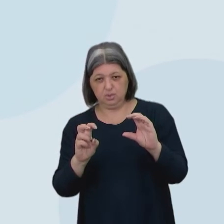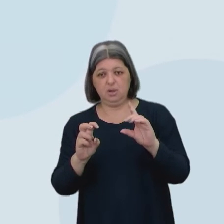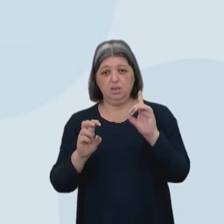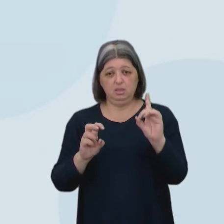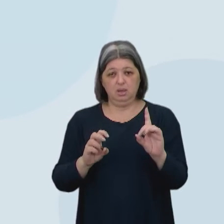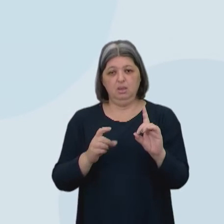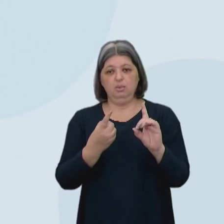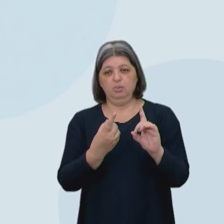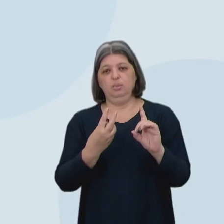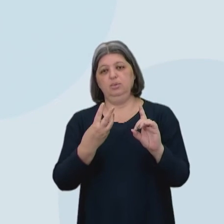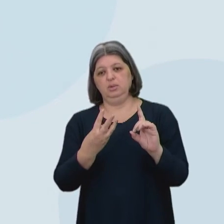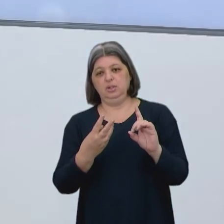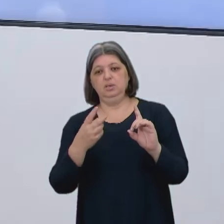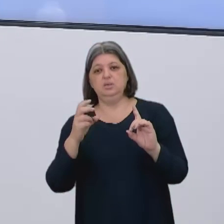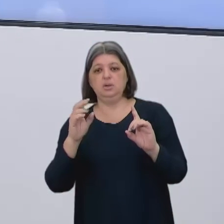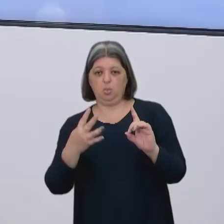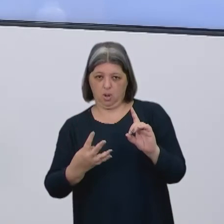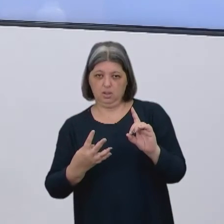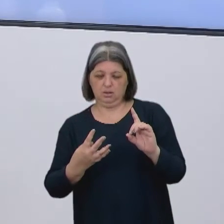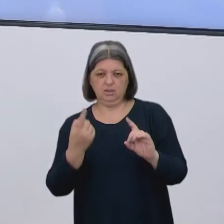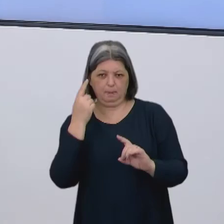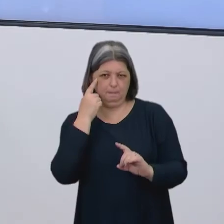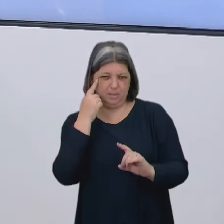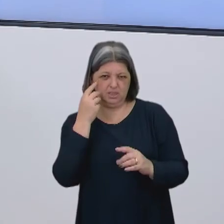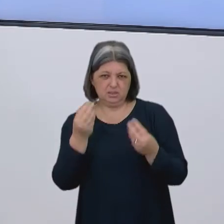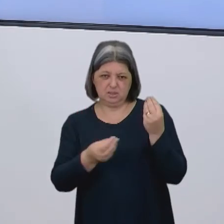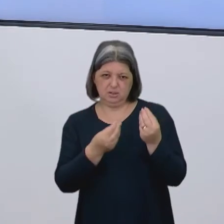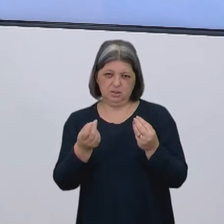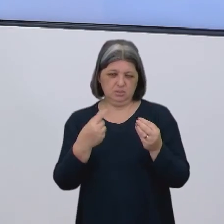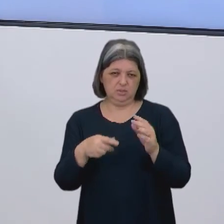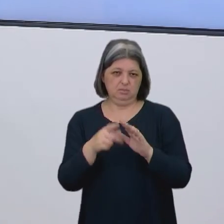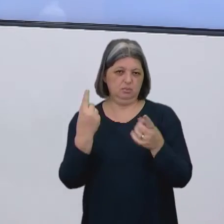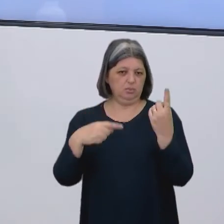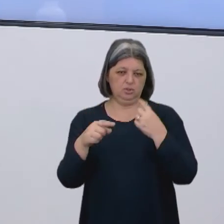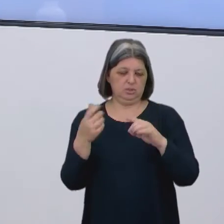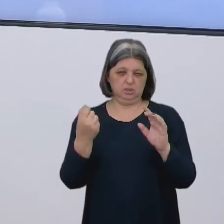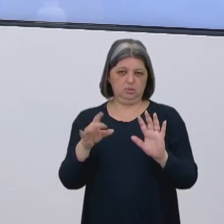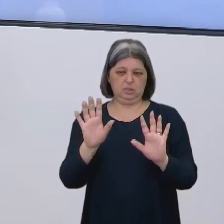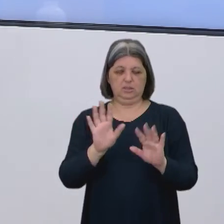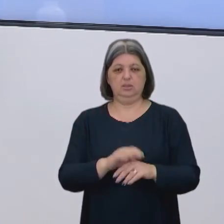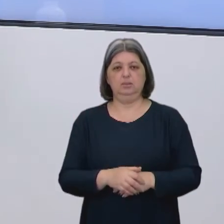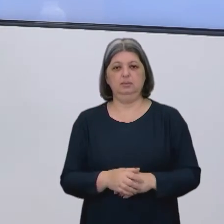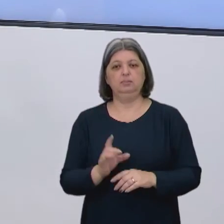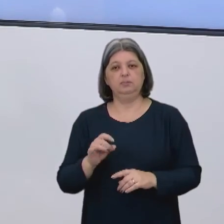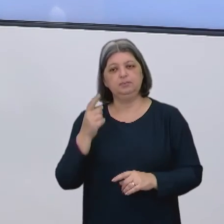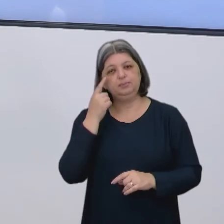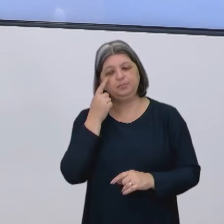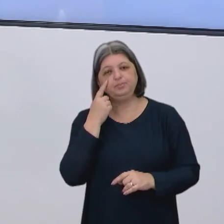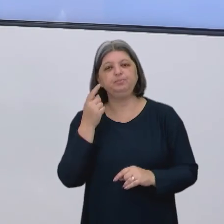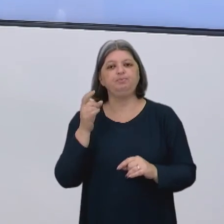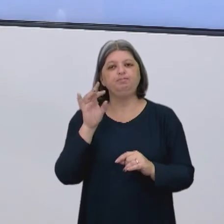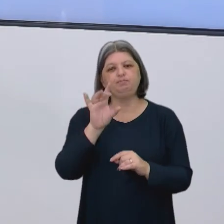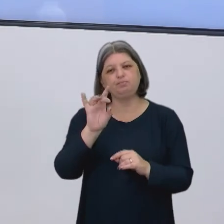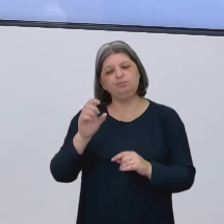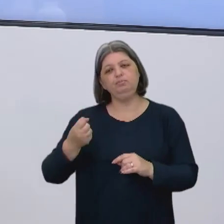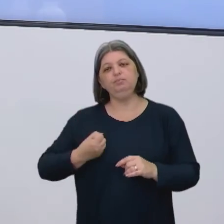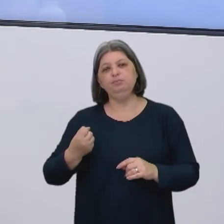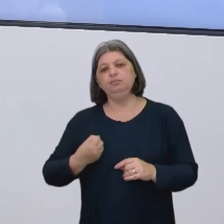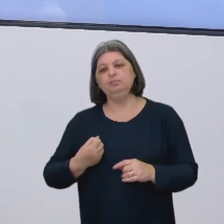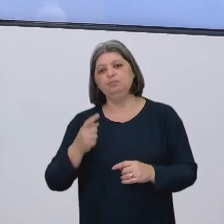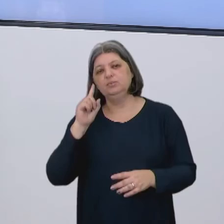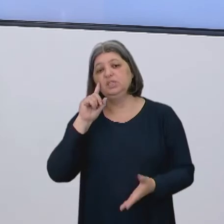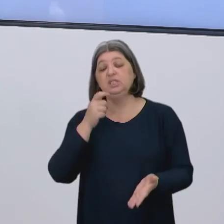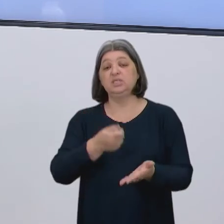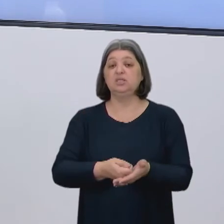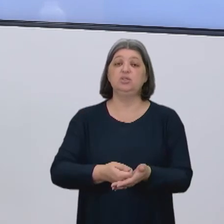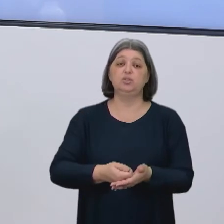aí uns 30 segundinhos só para você pensar. Vai pensando junto comigo, eu nem vou pôr musiquinha. Vai pensando junto comigo, a gente vai olhando cada número e vamos decidir qual